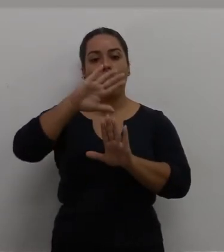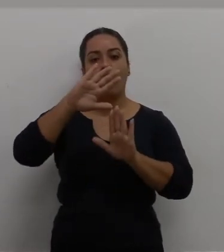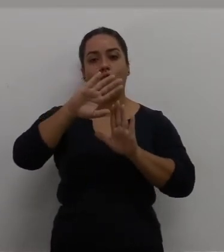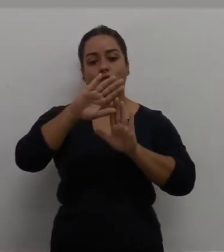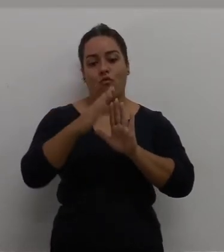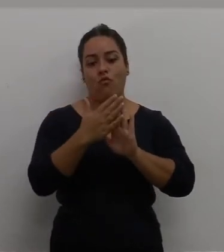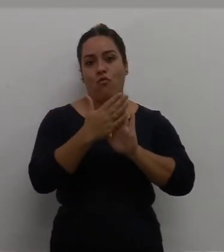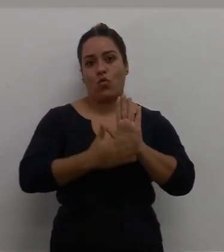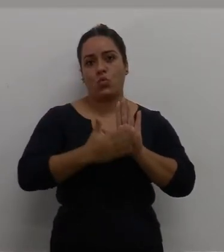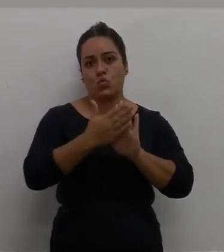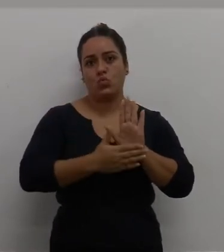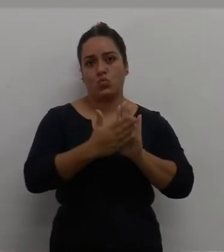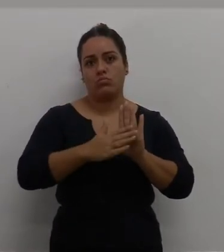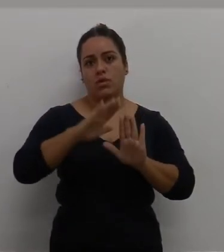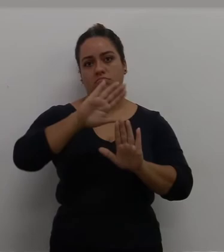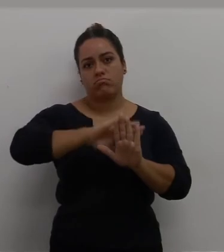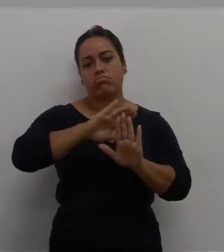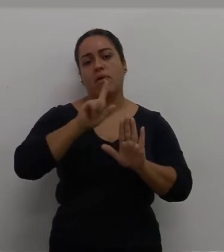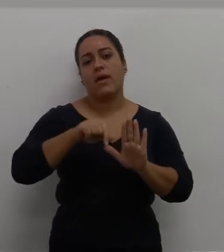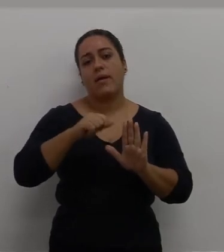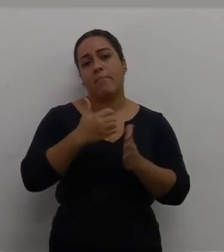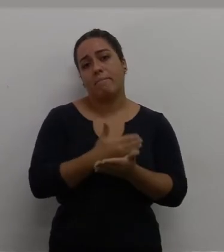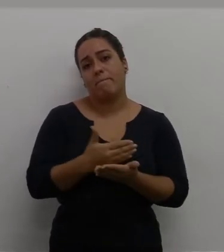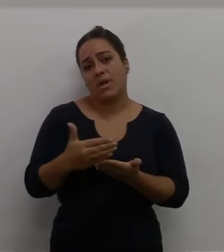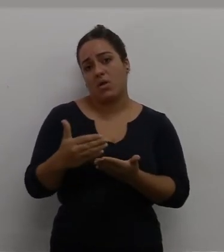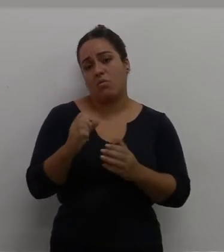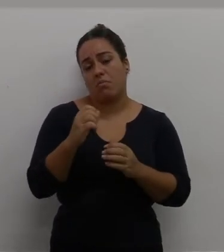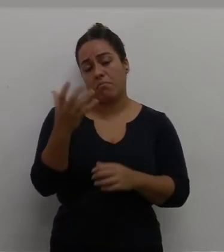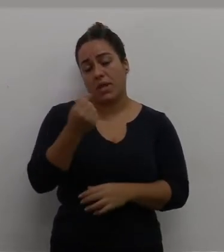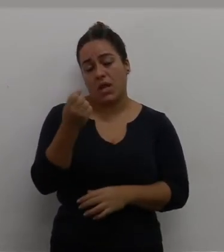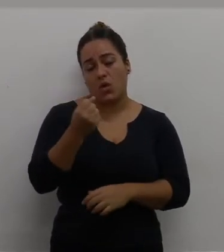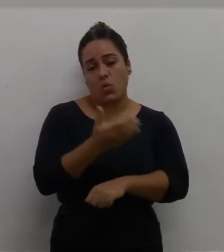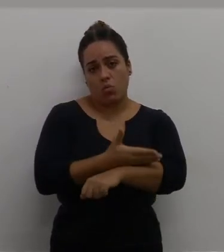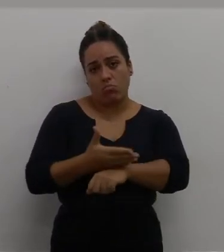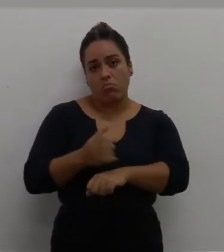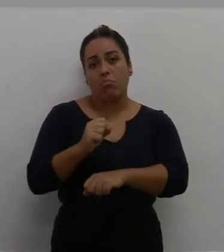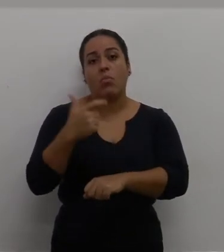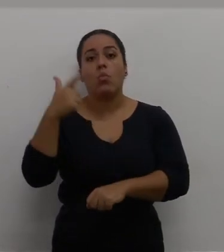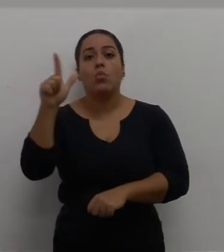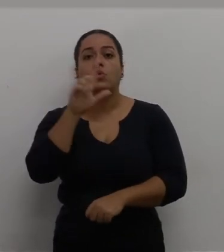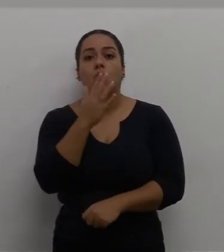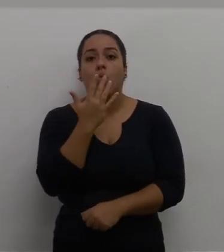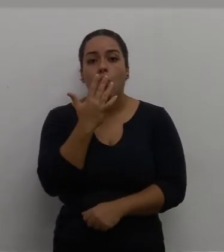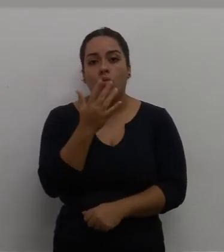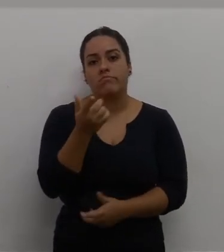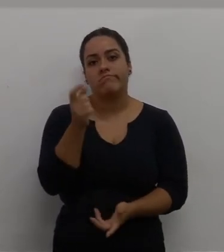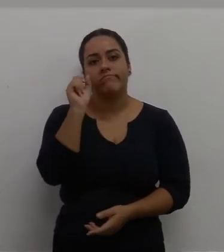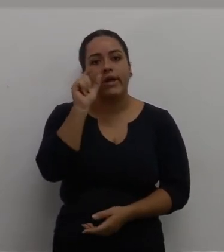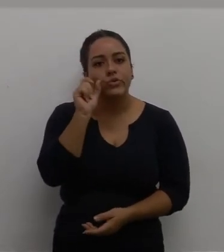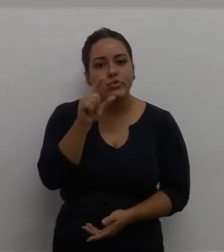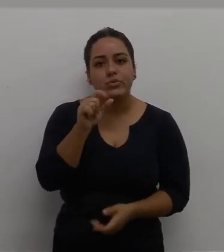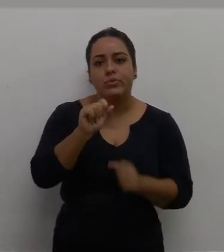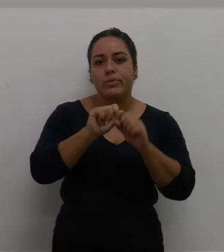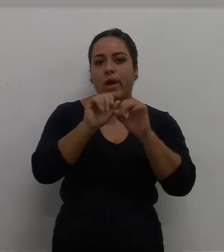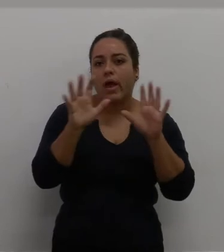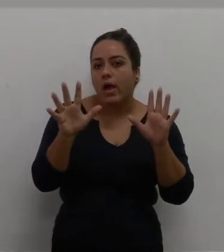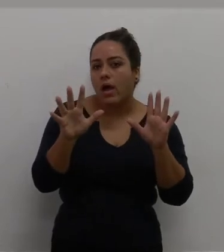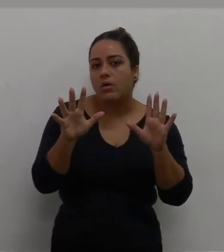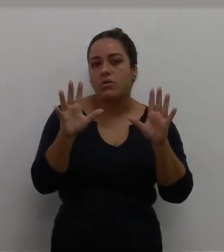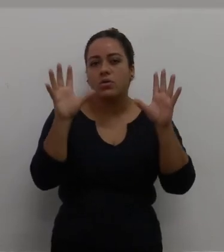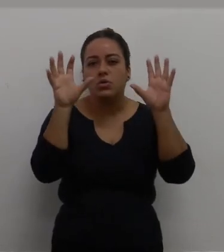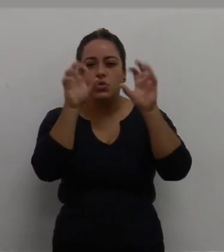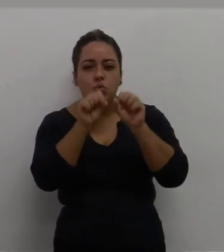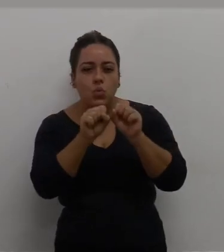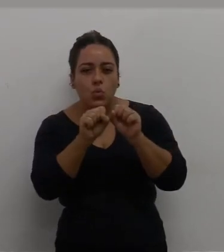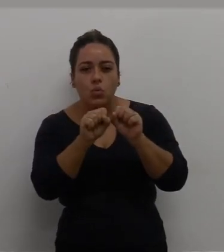de fundo, ele é branco, essa área aqui, né? Posso colocar uma outra cor. Vamos supor que seja dá para um azulzinho claro aqui. Está muito